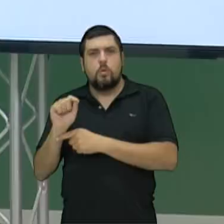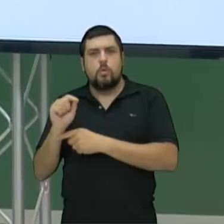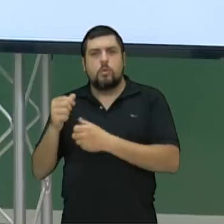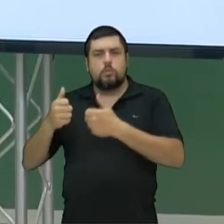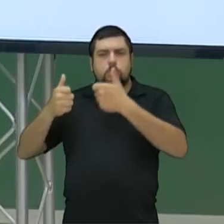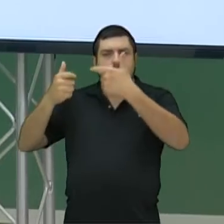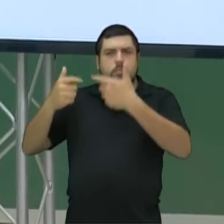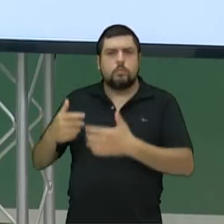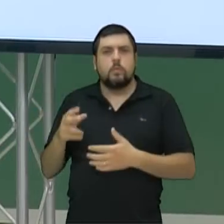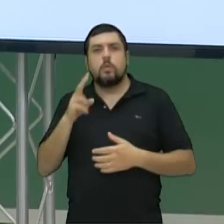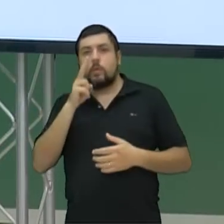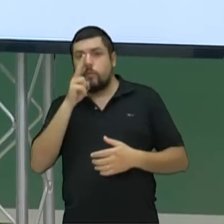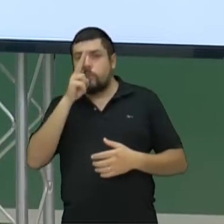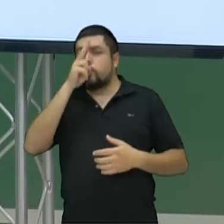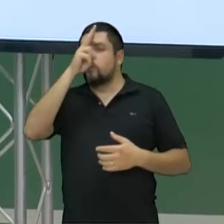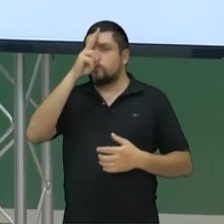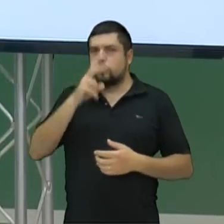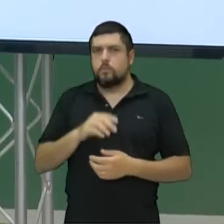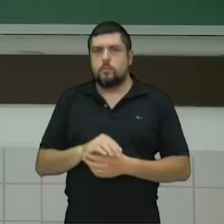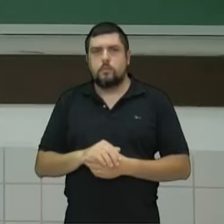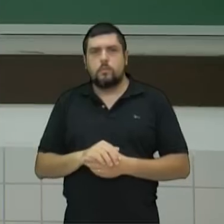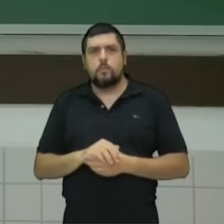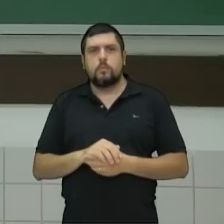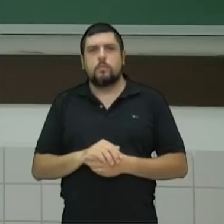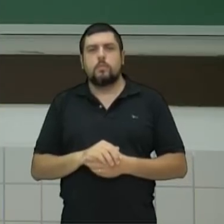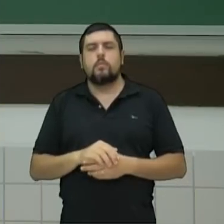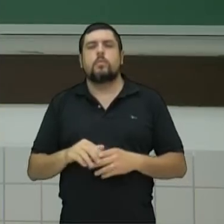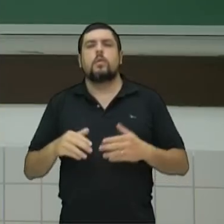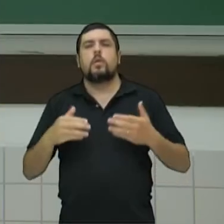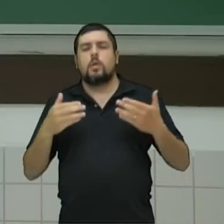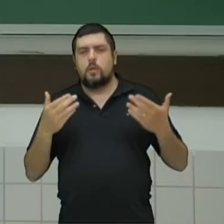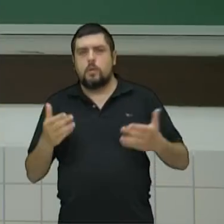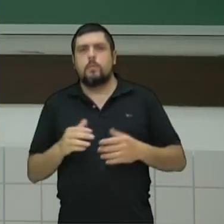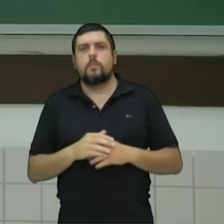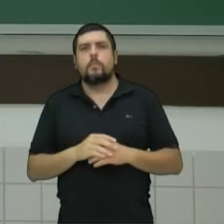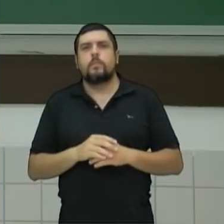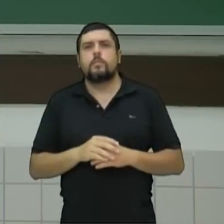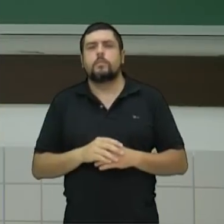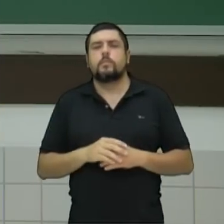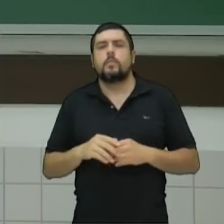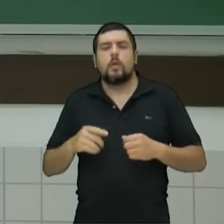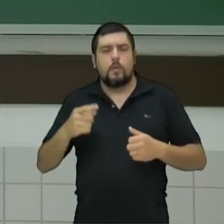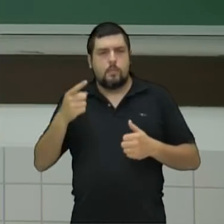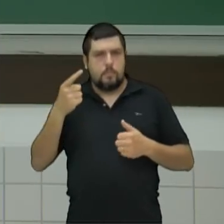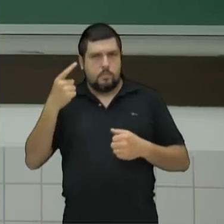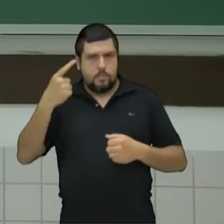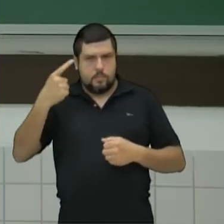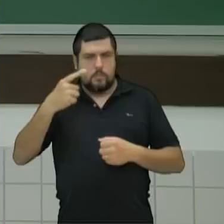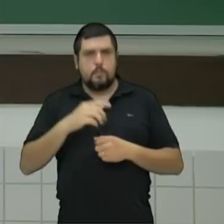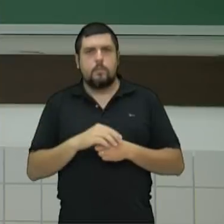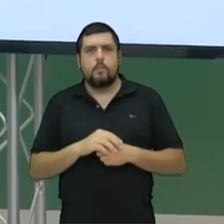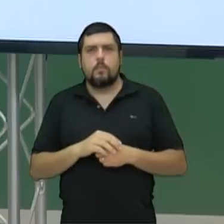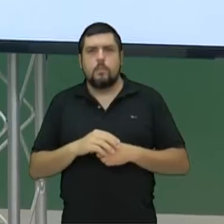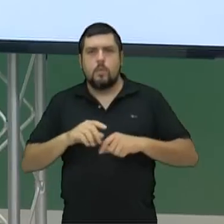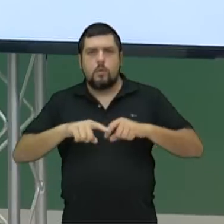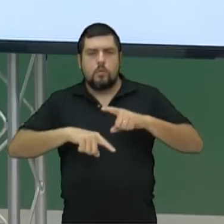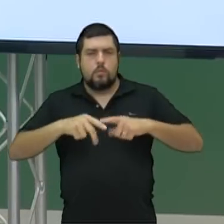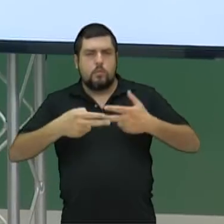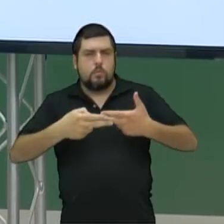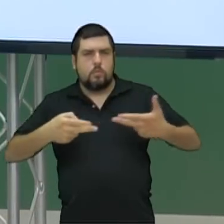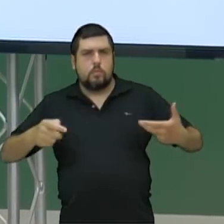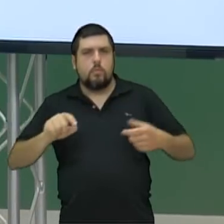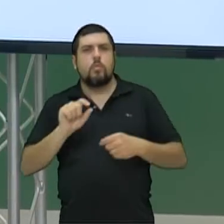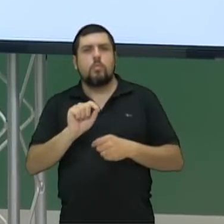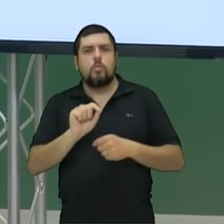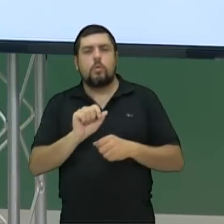nós, certo? Então, diz para vocês o seguinte. Primeiro, a tendência dos objetos é permanecer em